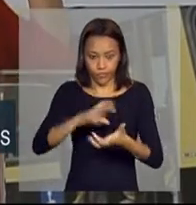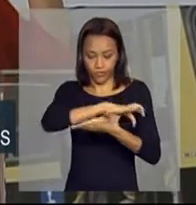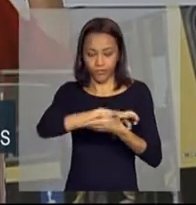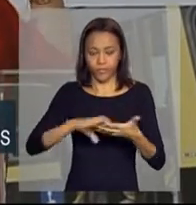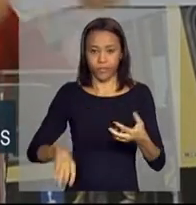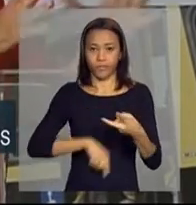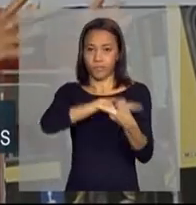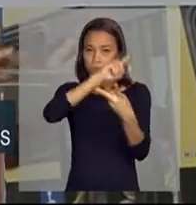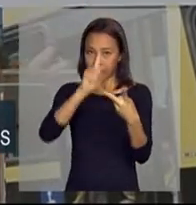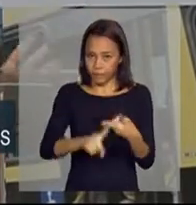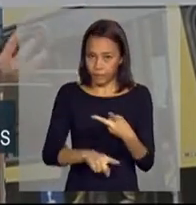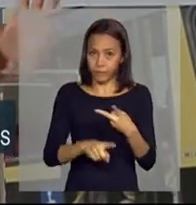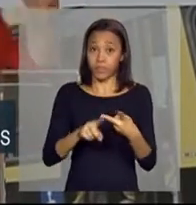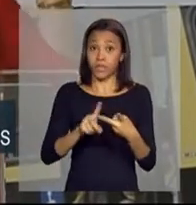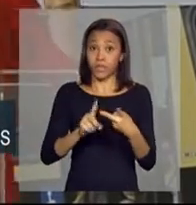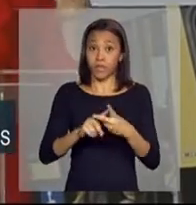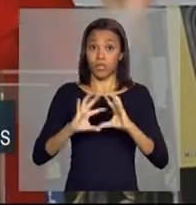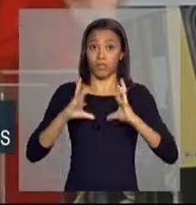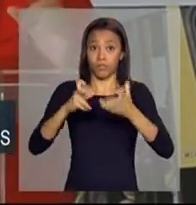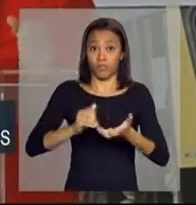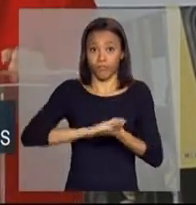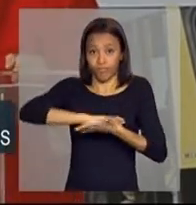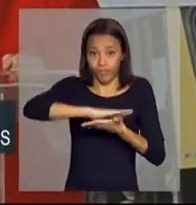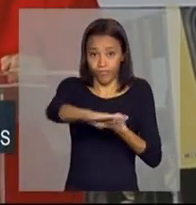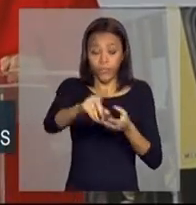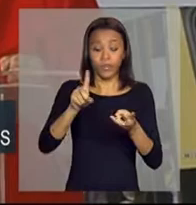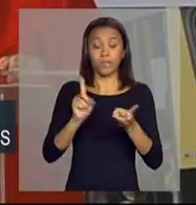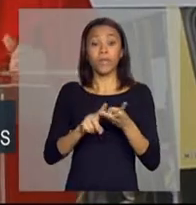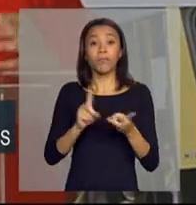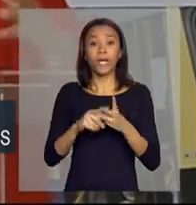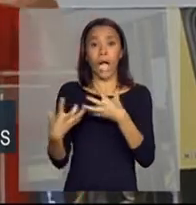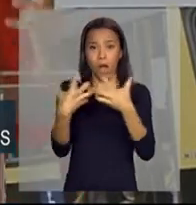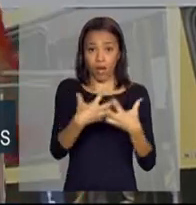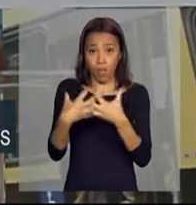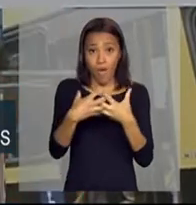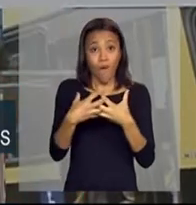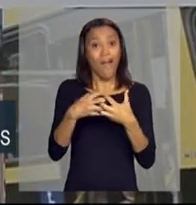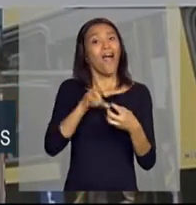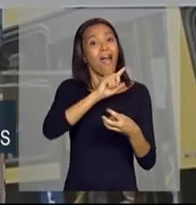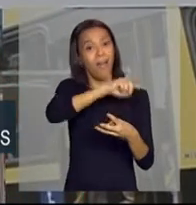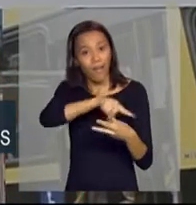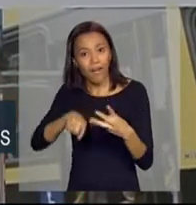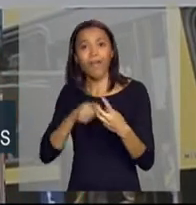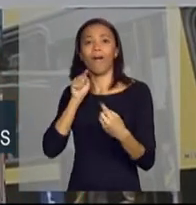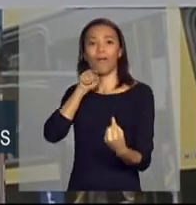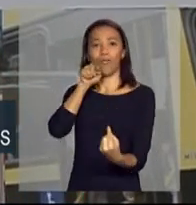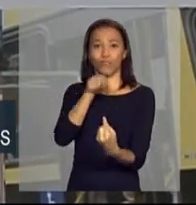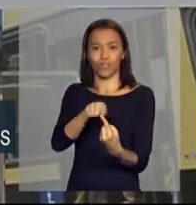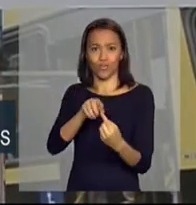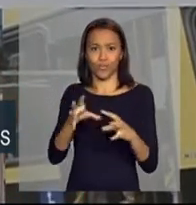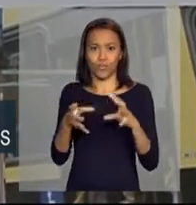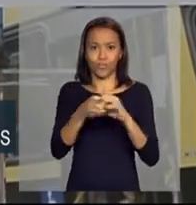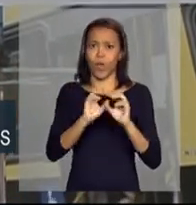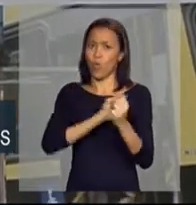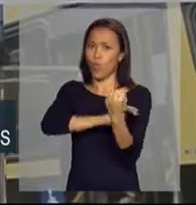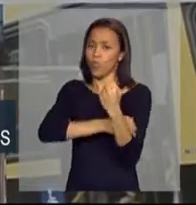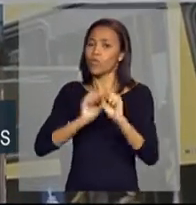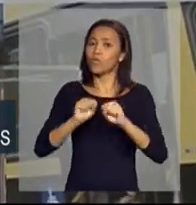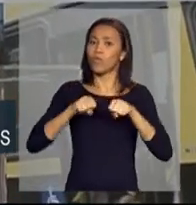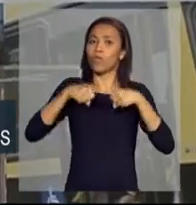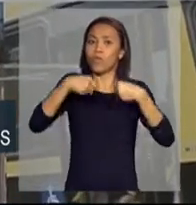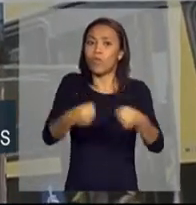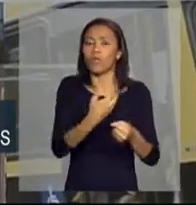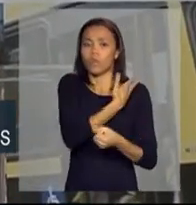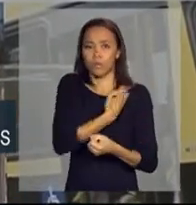niveladora e caminhão caçamba, tem esse objetivo. E ele se conjuga com um grande esforço que o